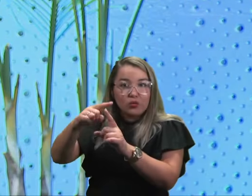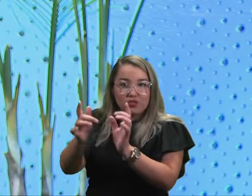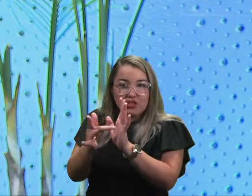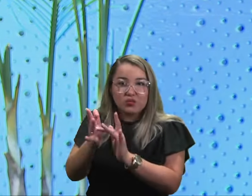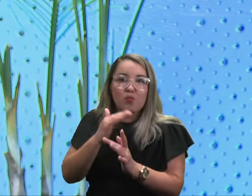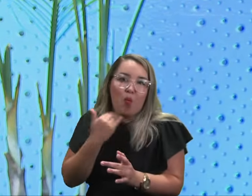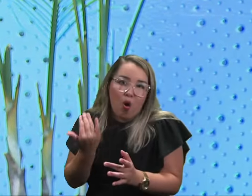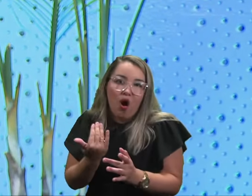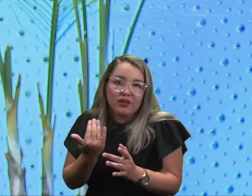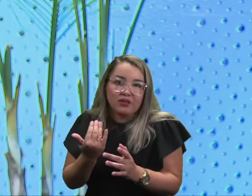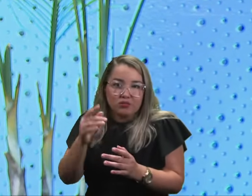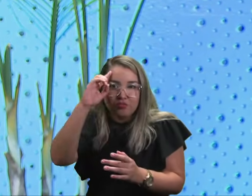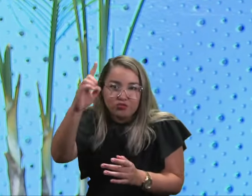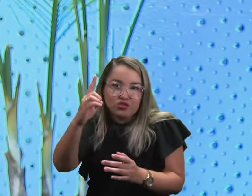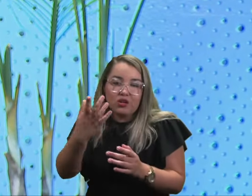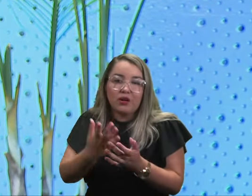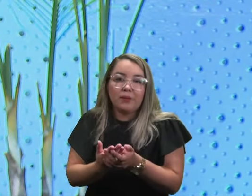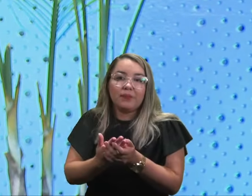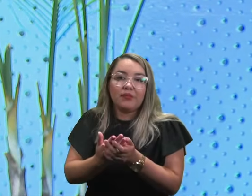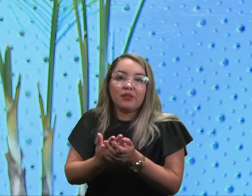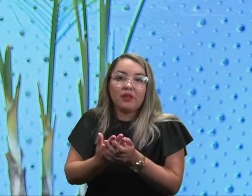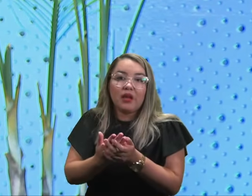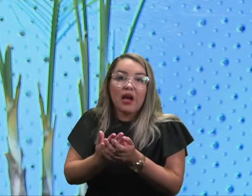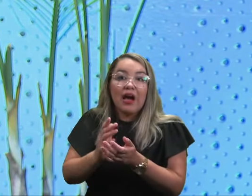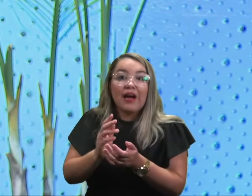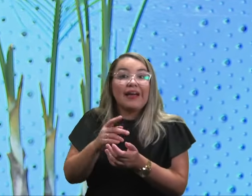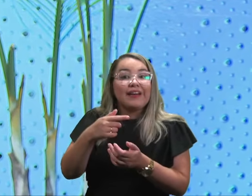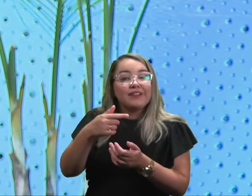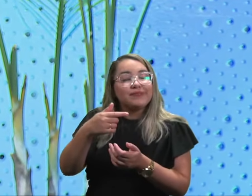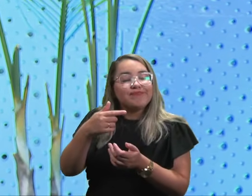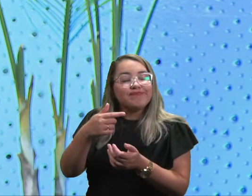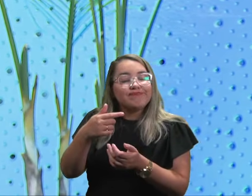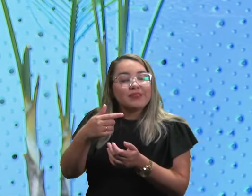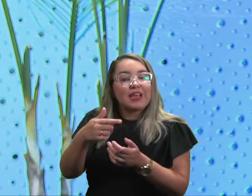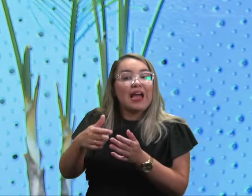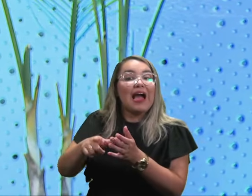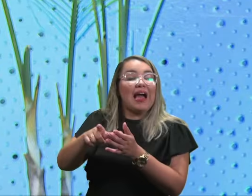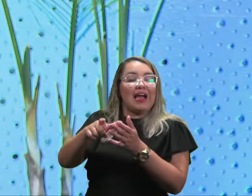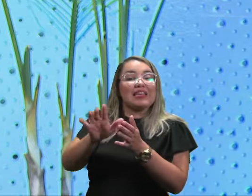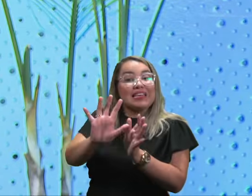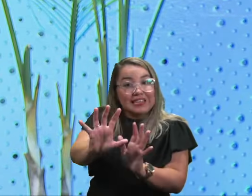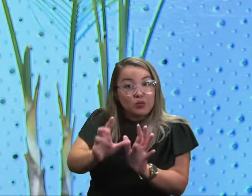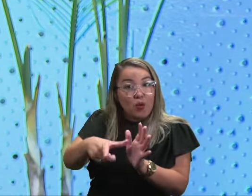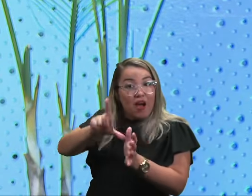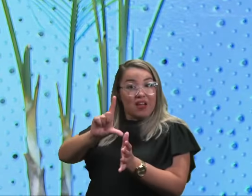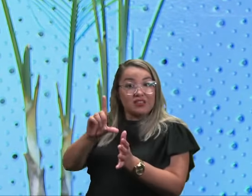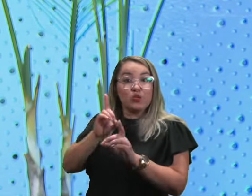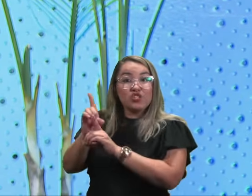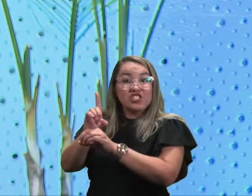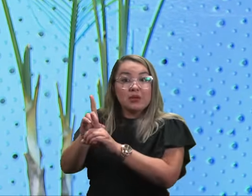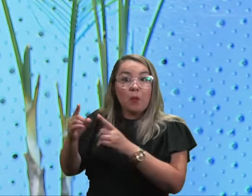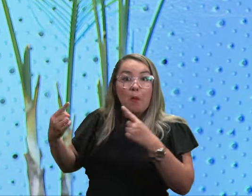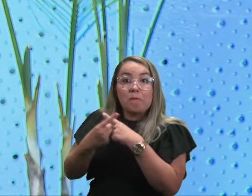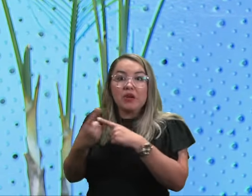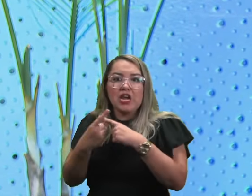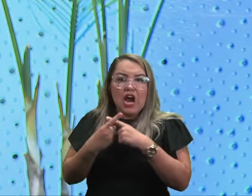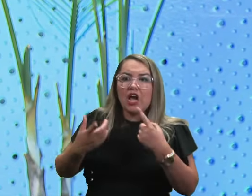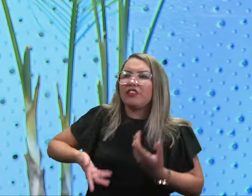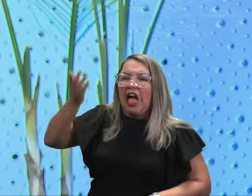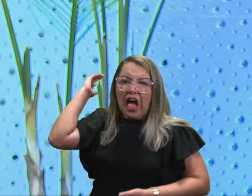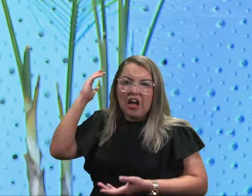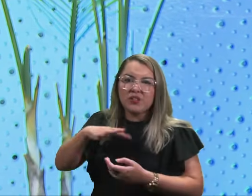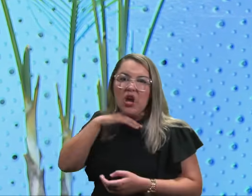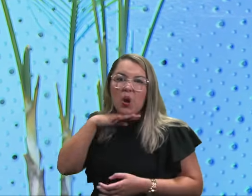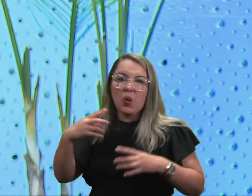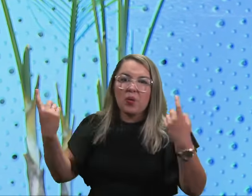da Santa Ceia e desses ensinamentos de Jesus, os discípulos estavam brigando,